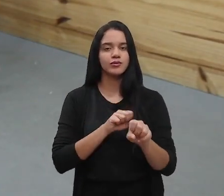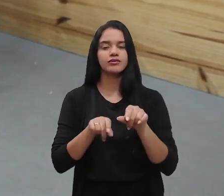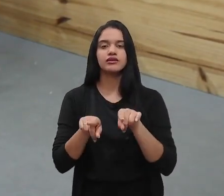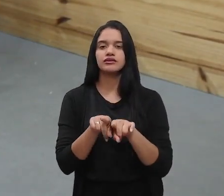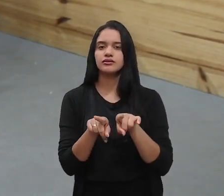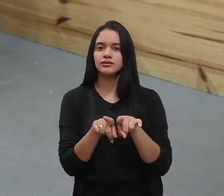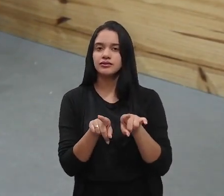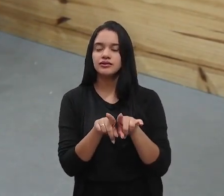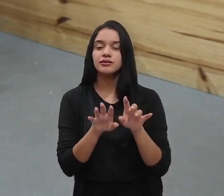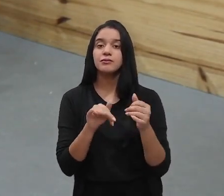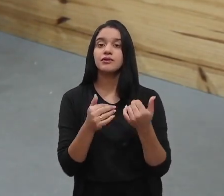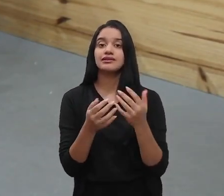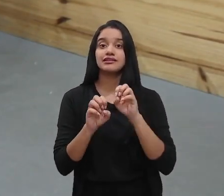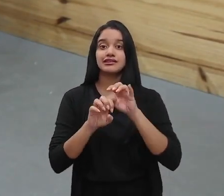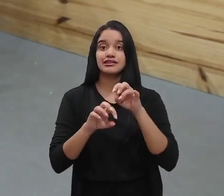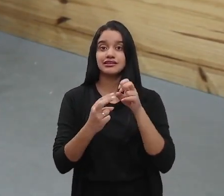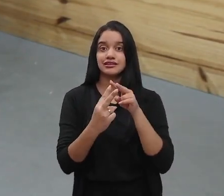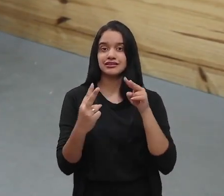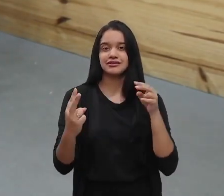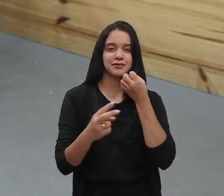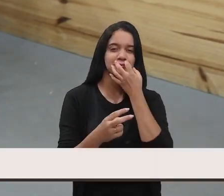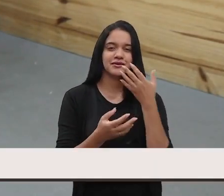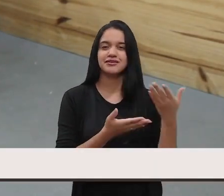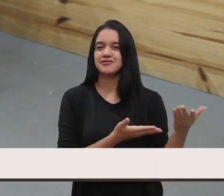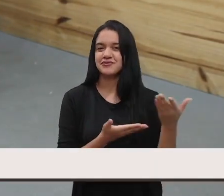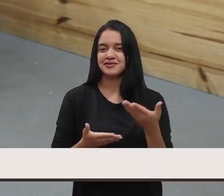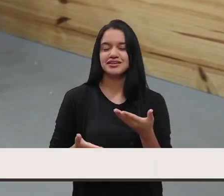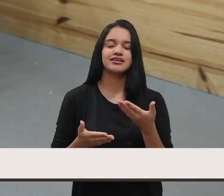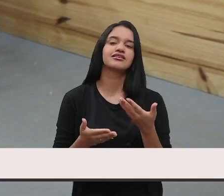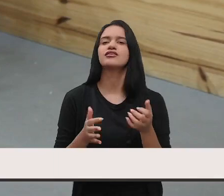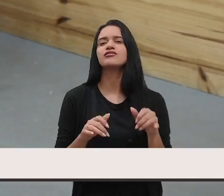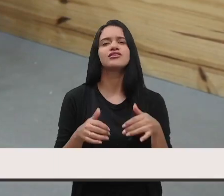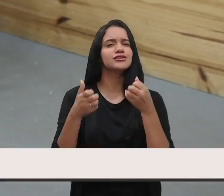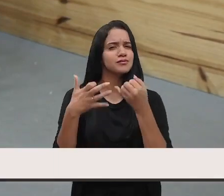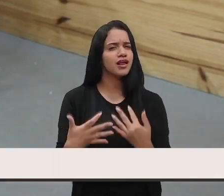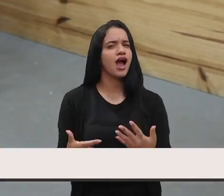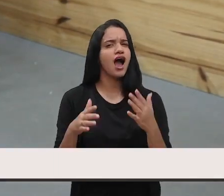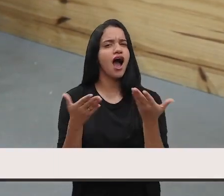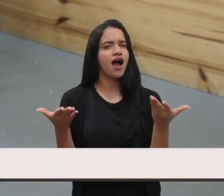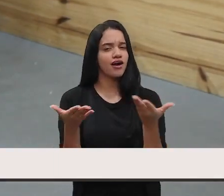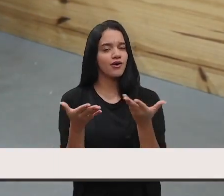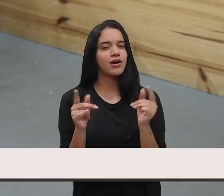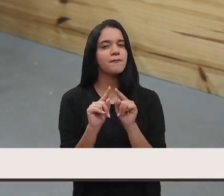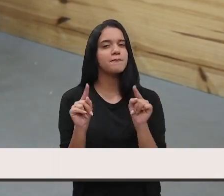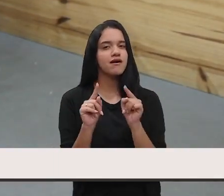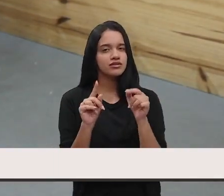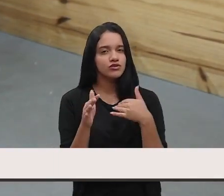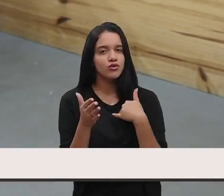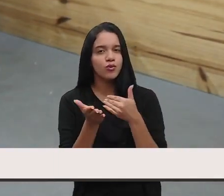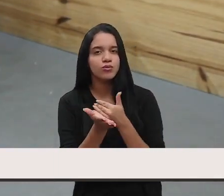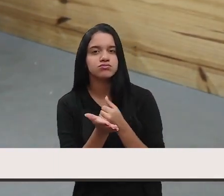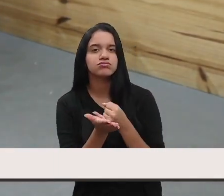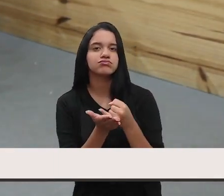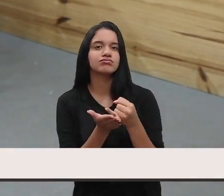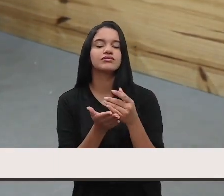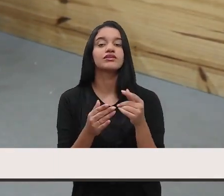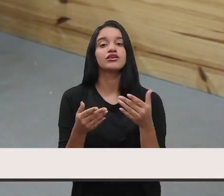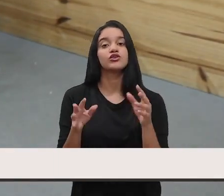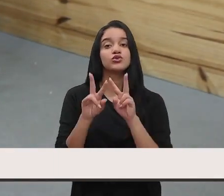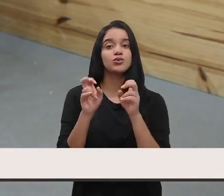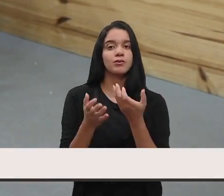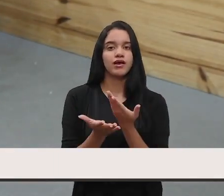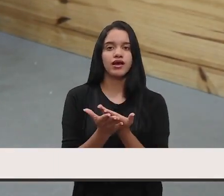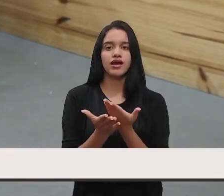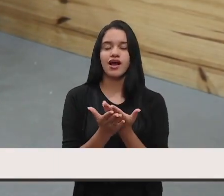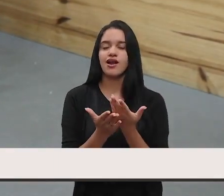à distância. Seja bem-vindo, Ernesto. Obrigado, Ana. Ele não vai falar muito agora, porque eu vou fazer uma introdução sobre a aula e depois eu vou chamar ele